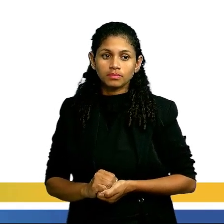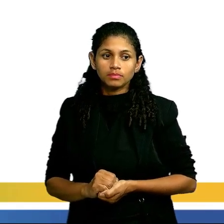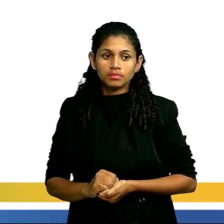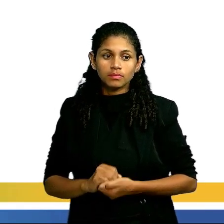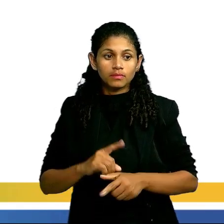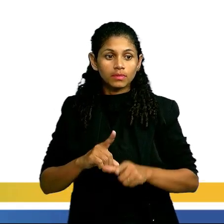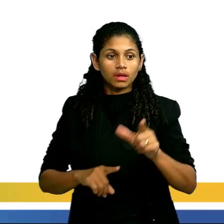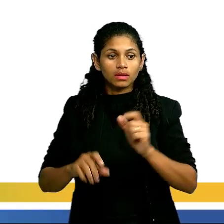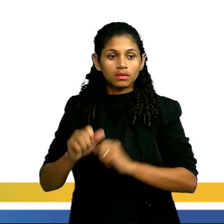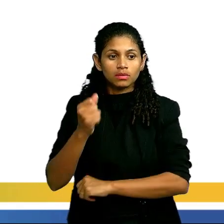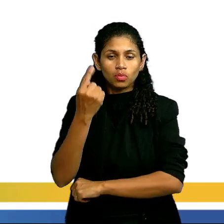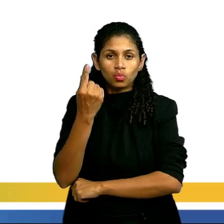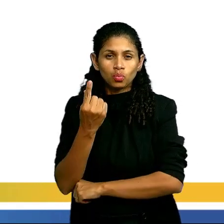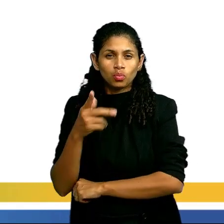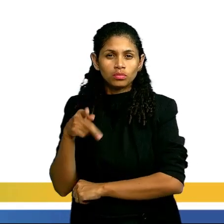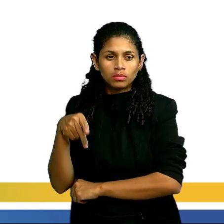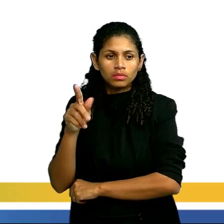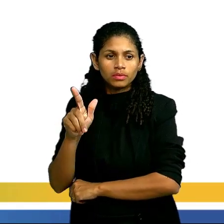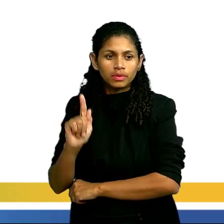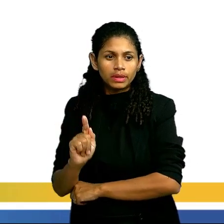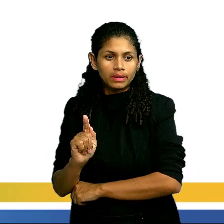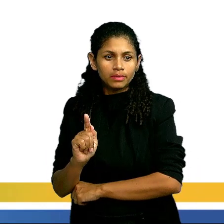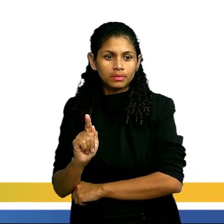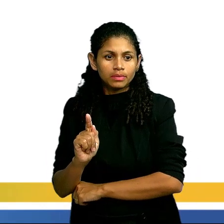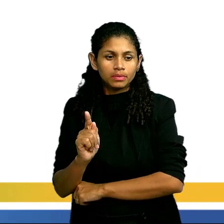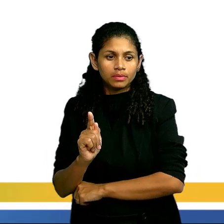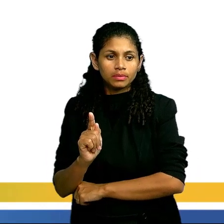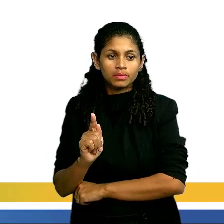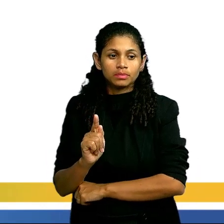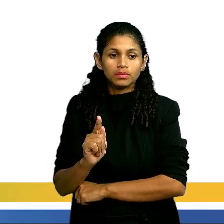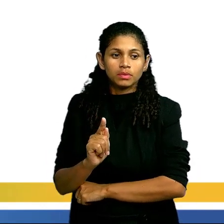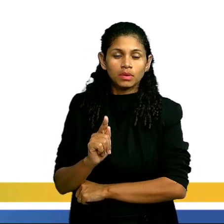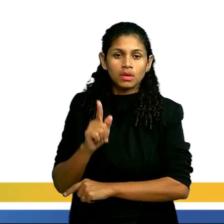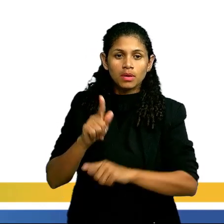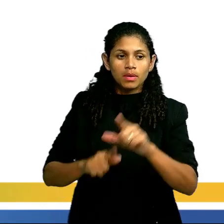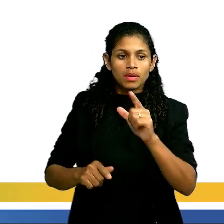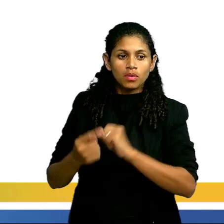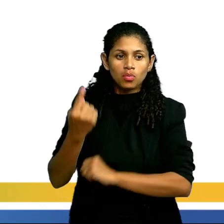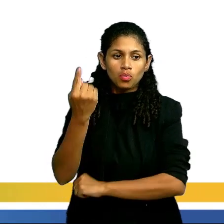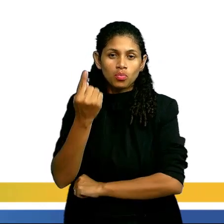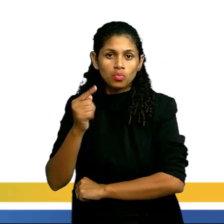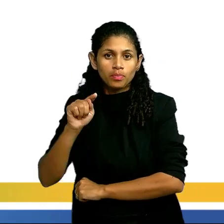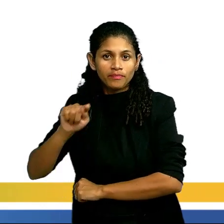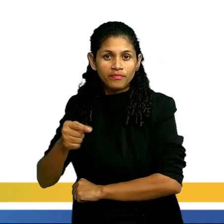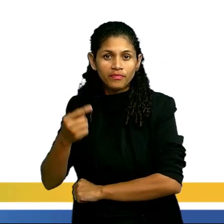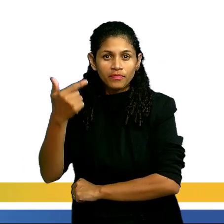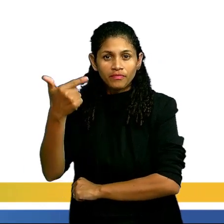na letra A, 1 kg de reajunte vermelho. Na letra B,